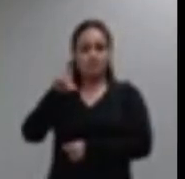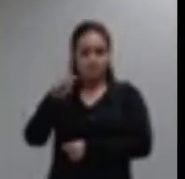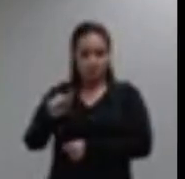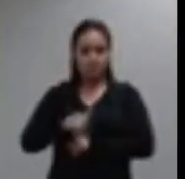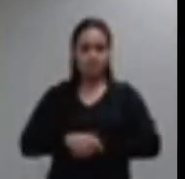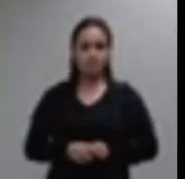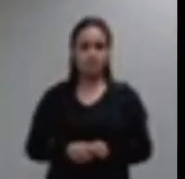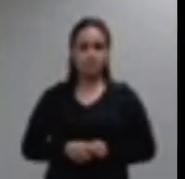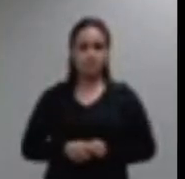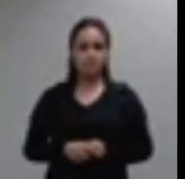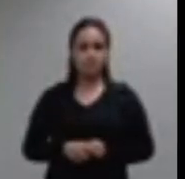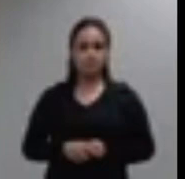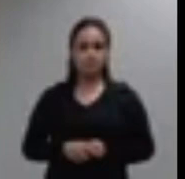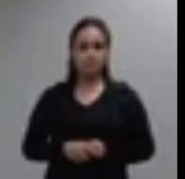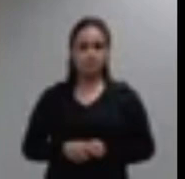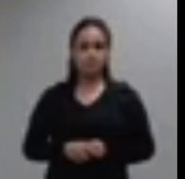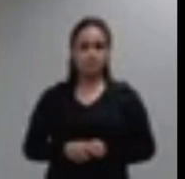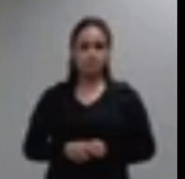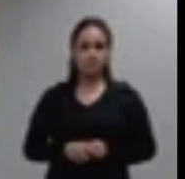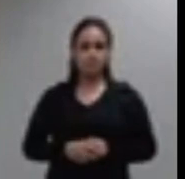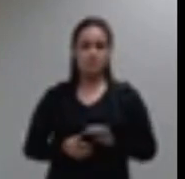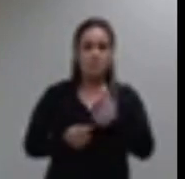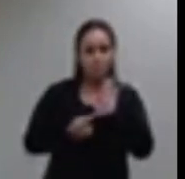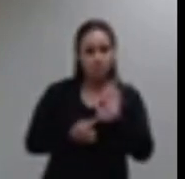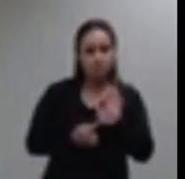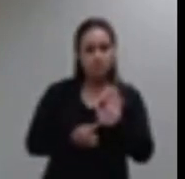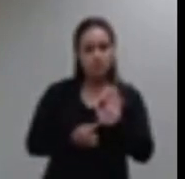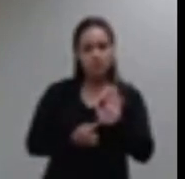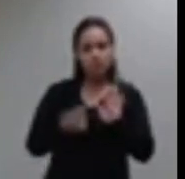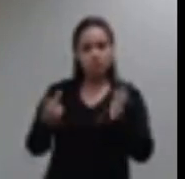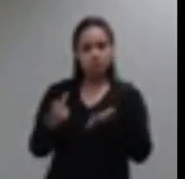Isso me mostra um lado triste do país.